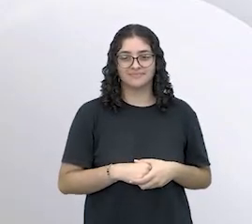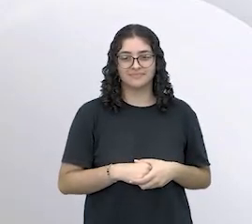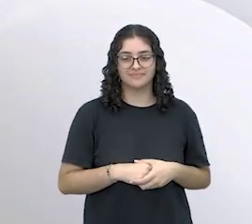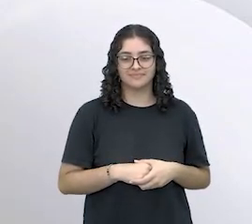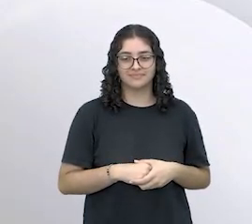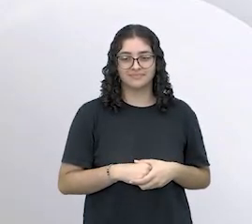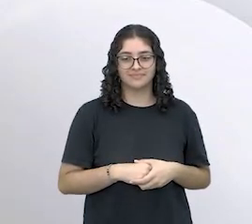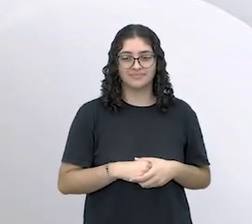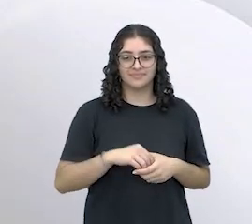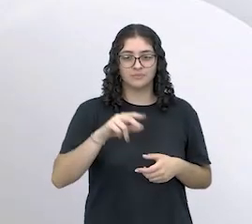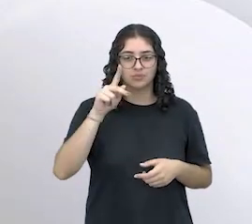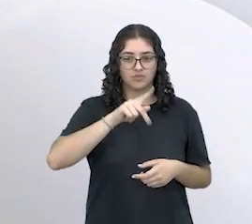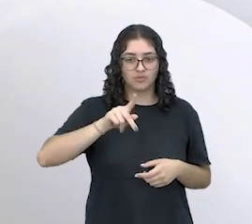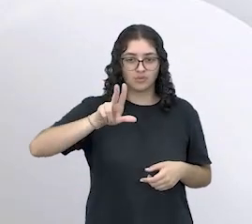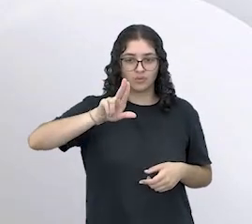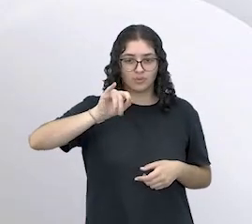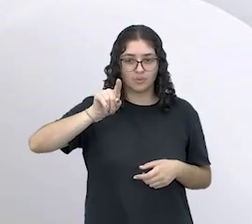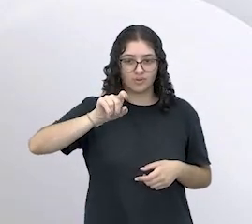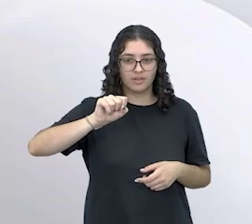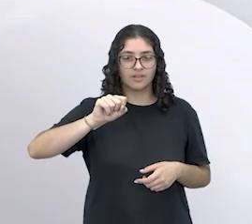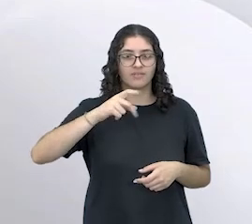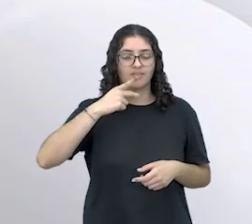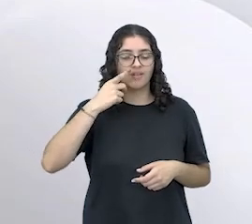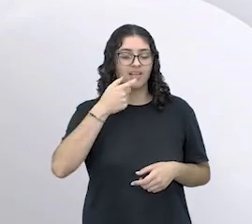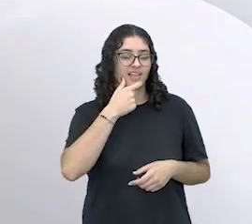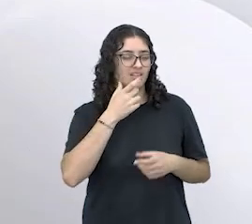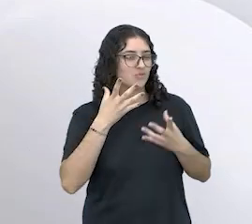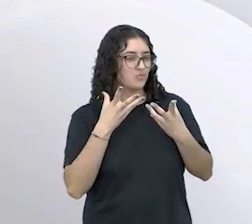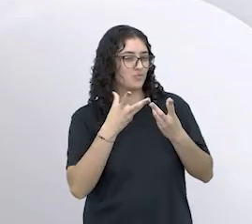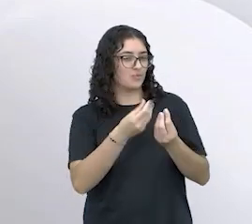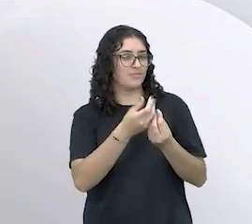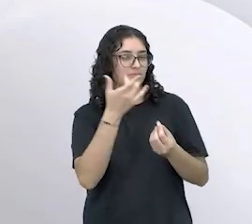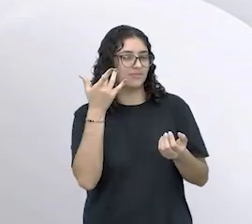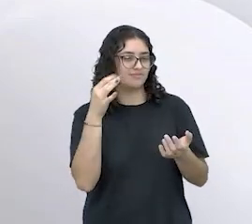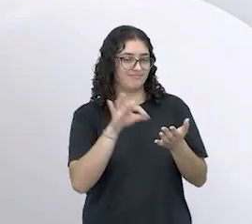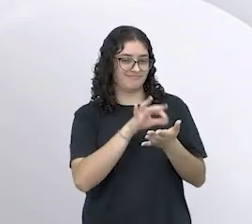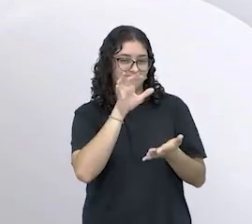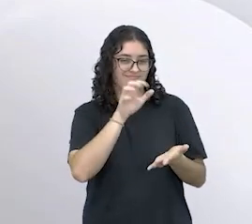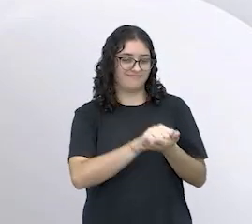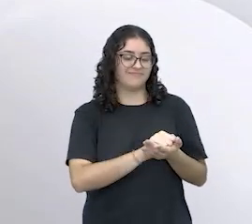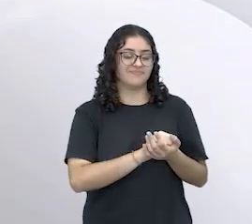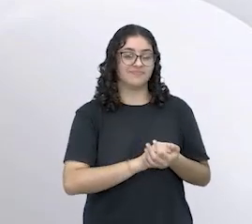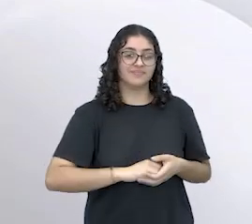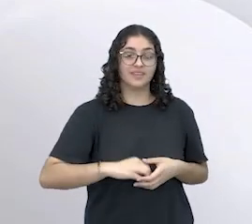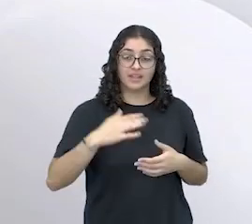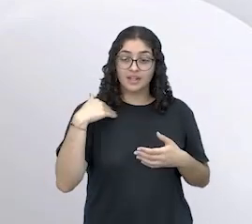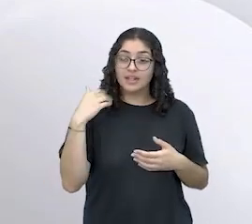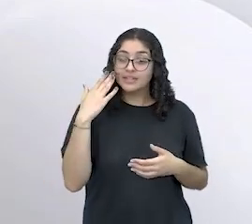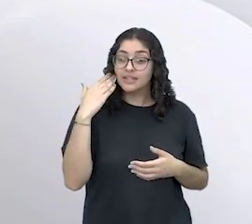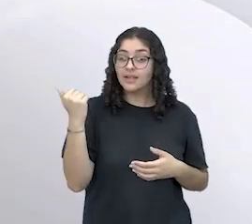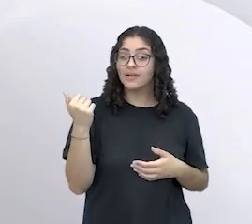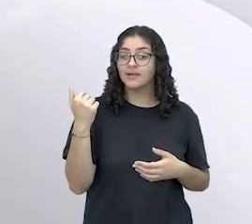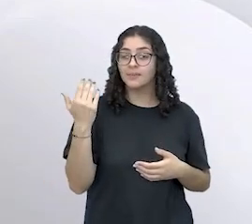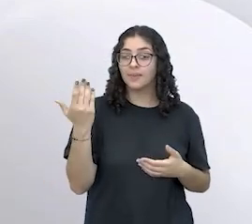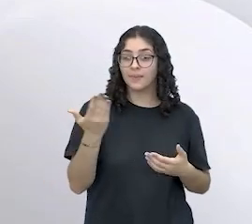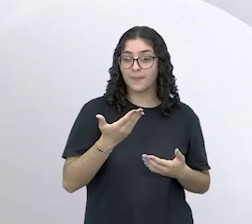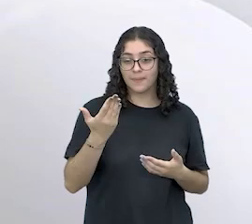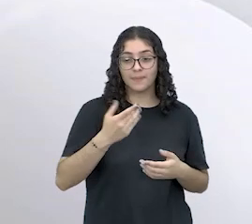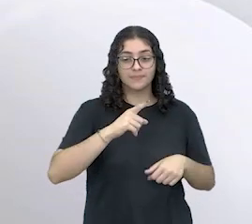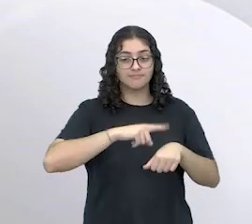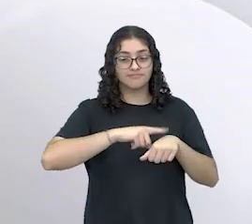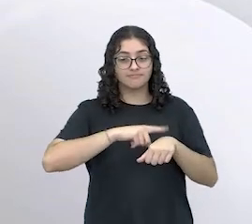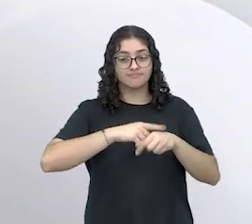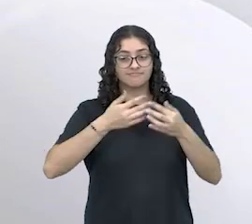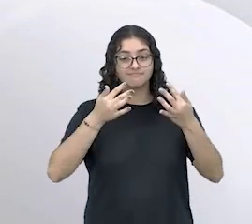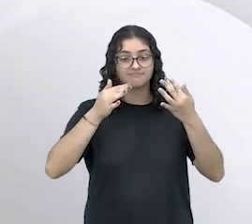Luiz, ó, estamos chiques aí no inglês para todos também. Então, ó, sabemos que estamos com o tempo aí